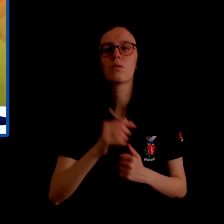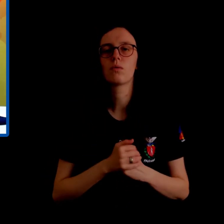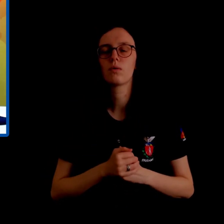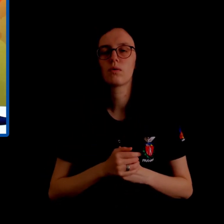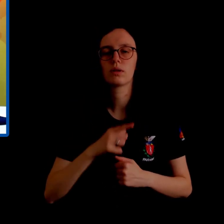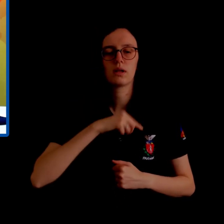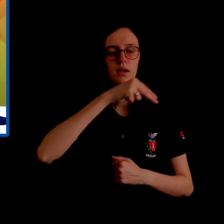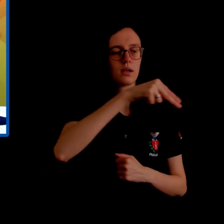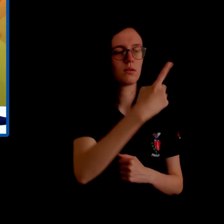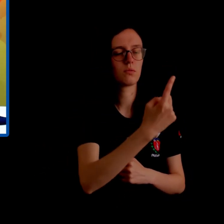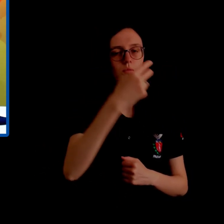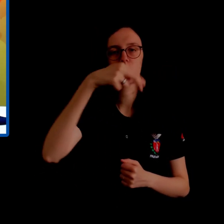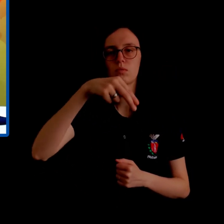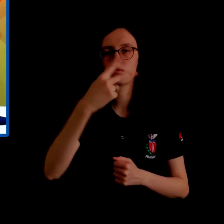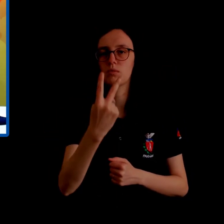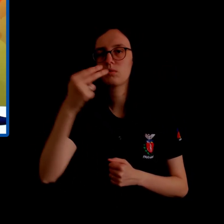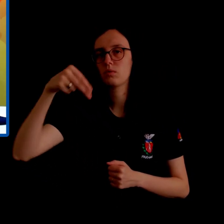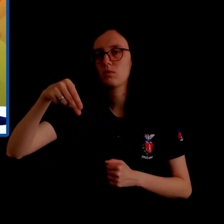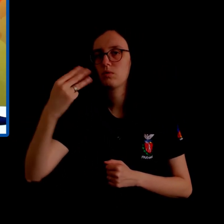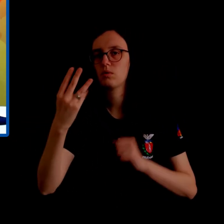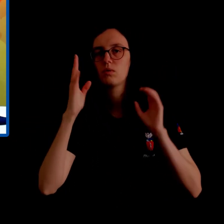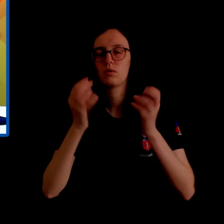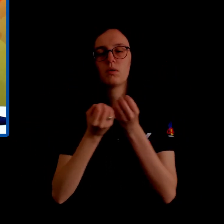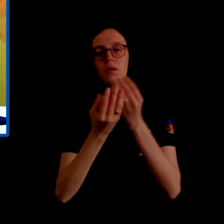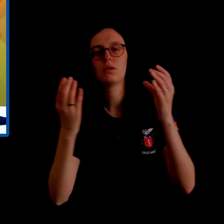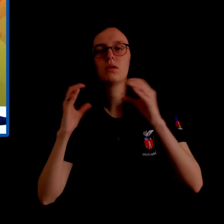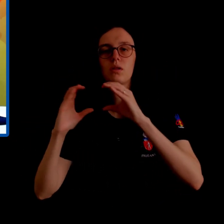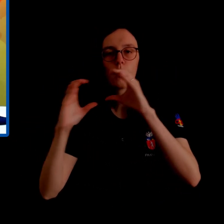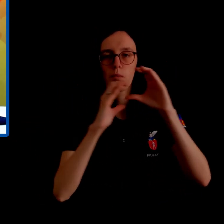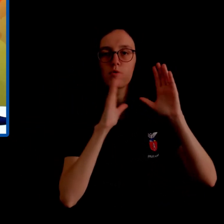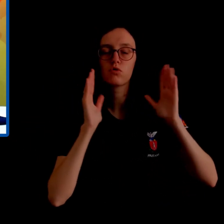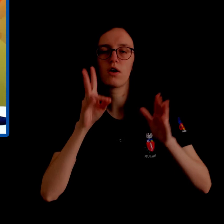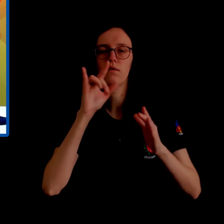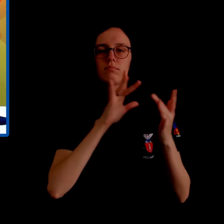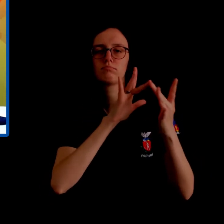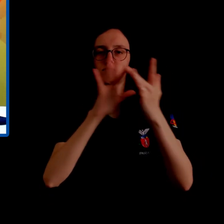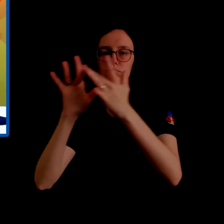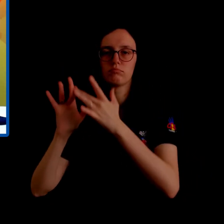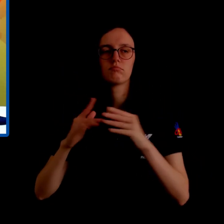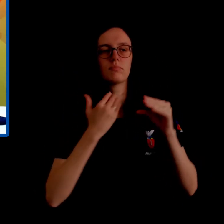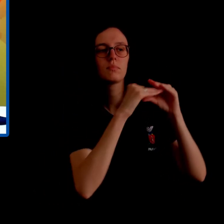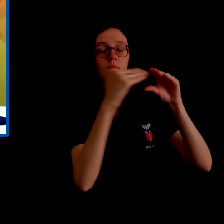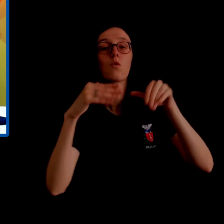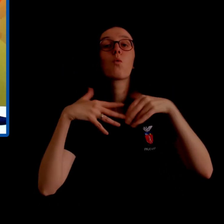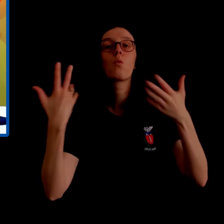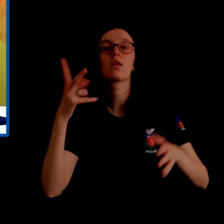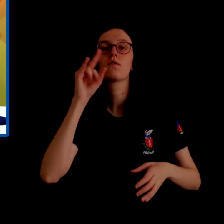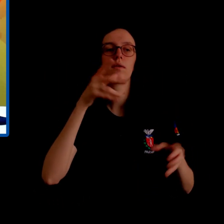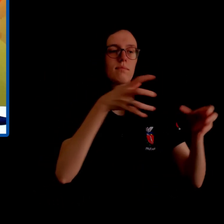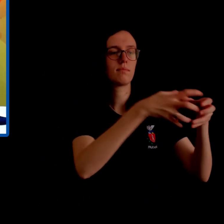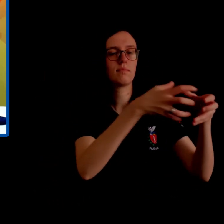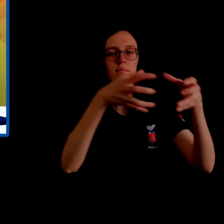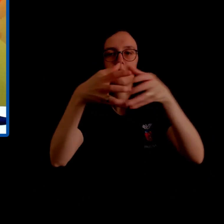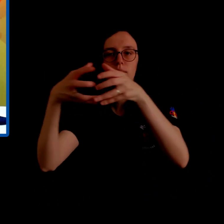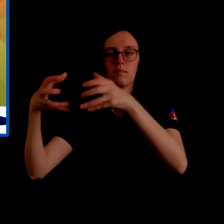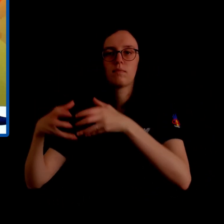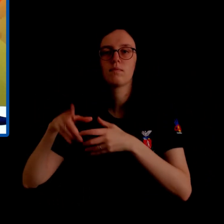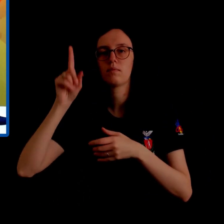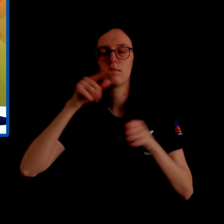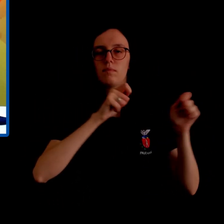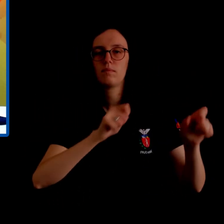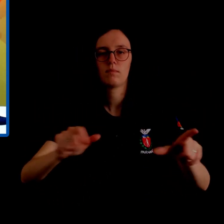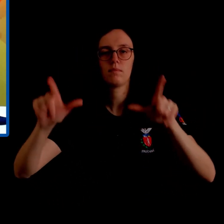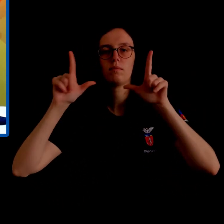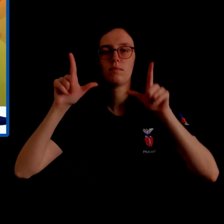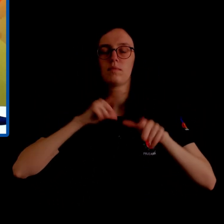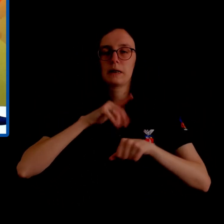N2, N3. Então, vocês vão ser comunicados através de e-mails ali, quando acontecerão os webinars, quando